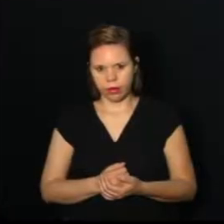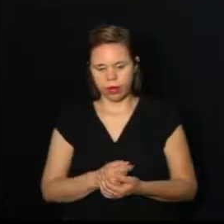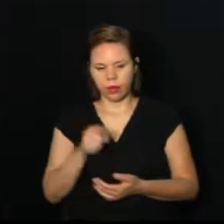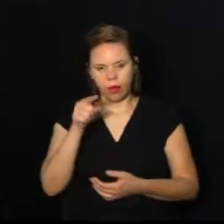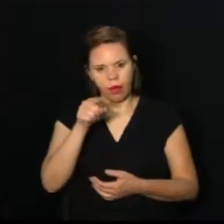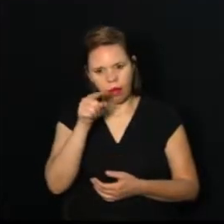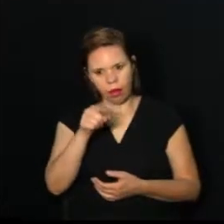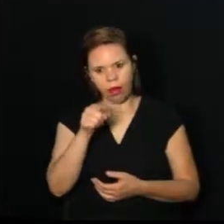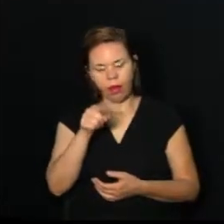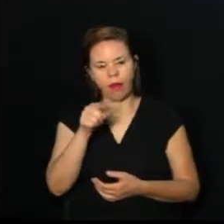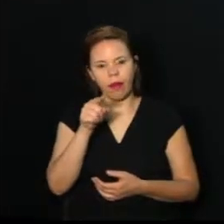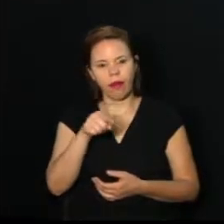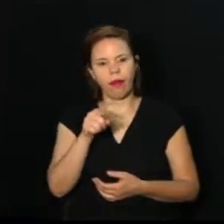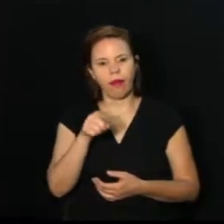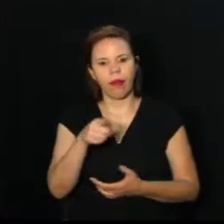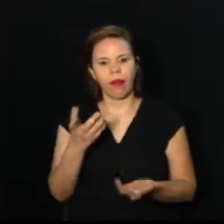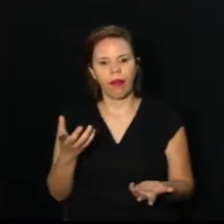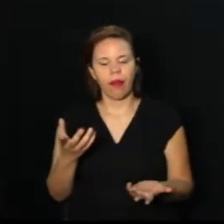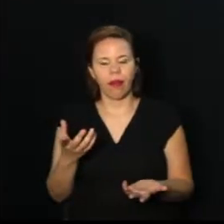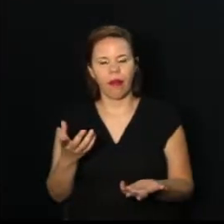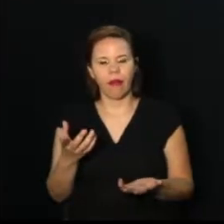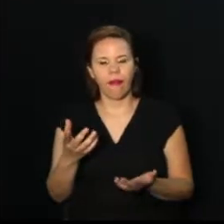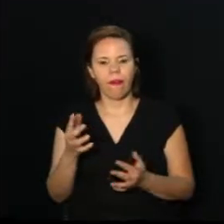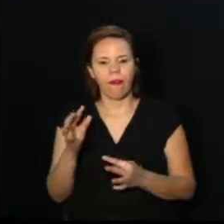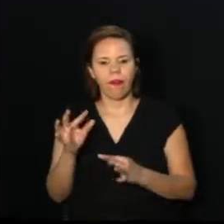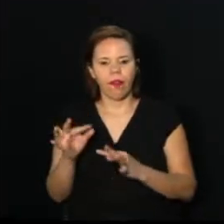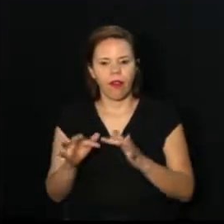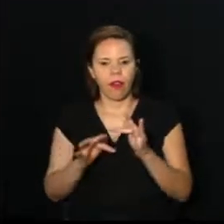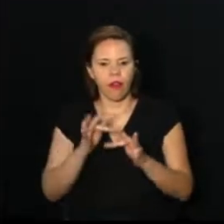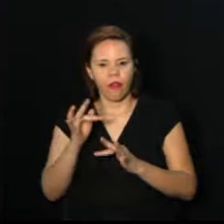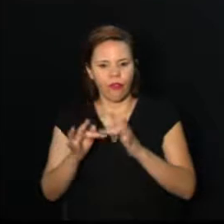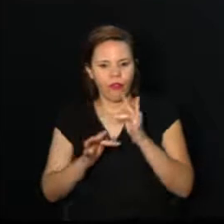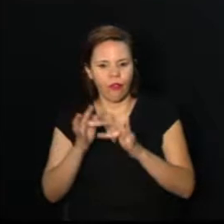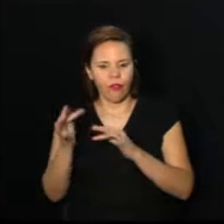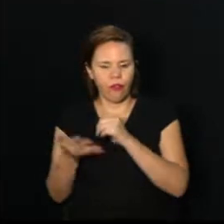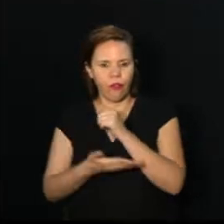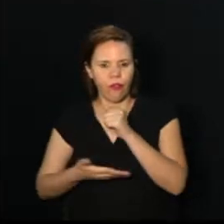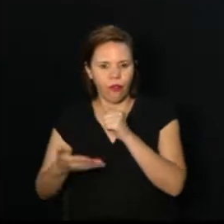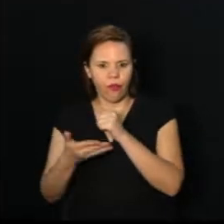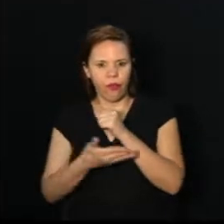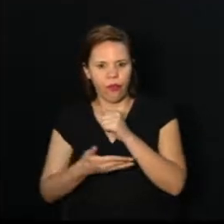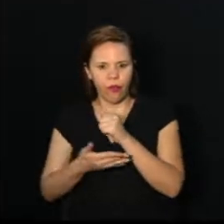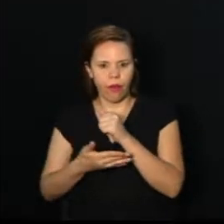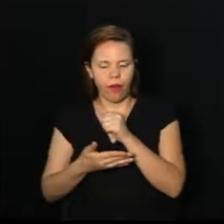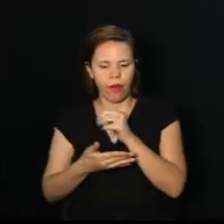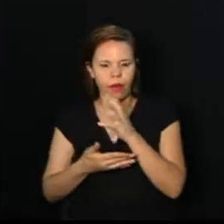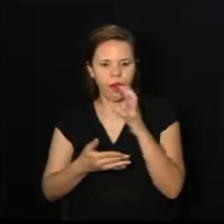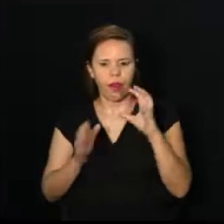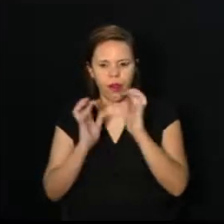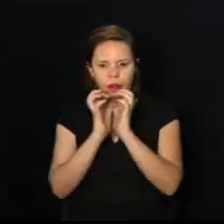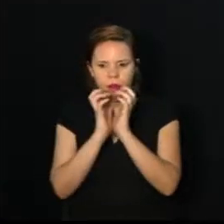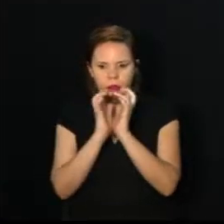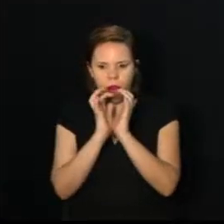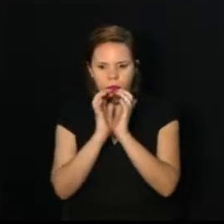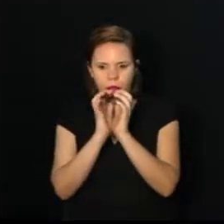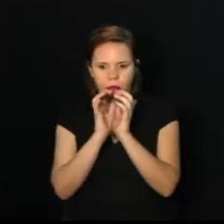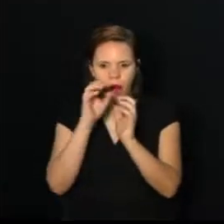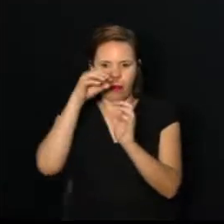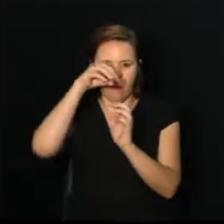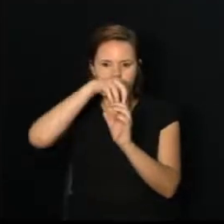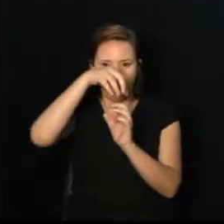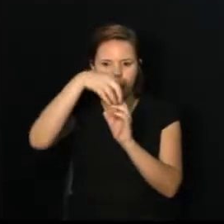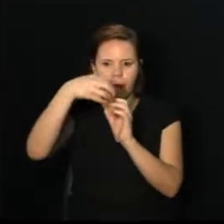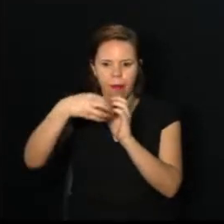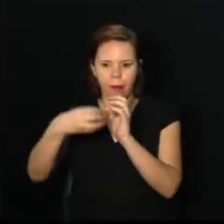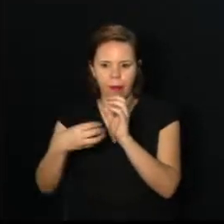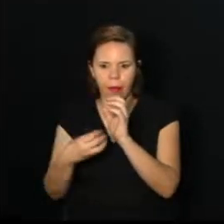Este é a fórmula básica de áreas cerebrais